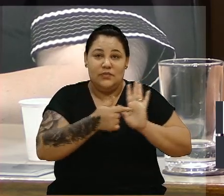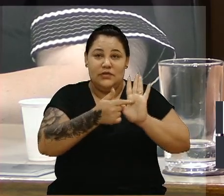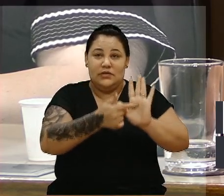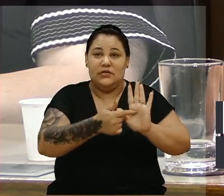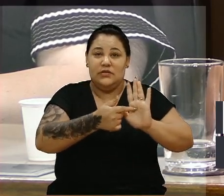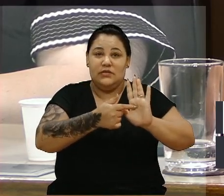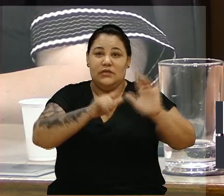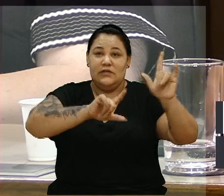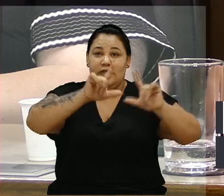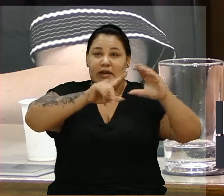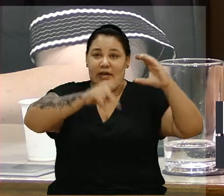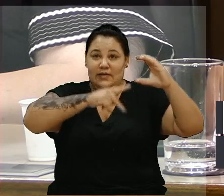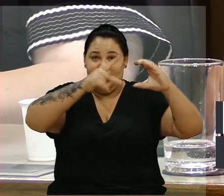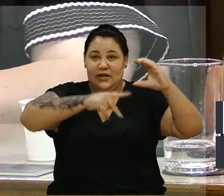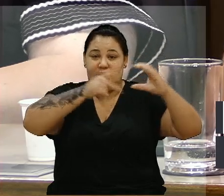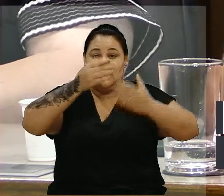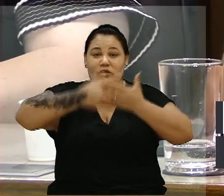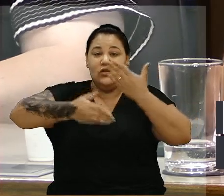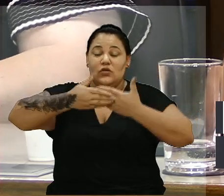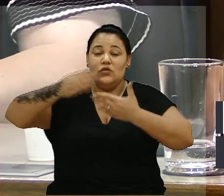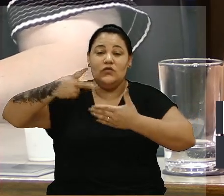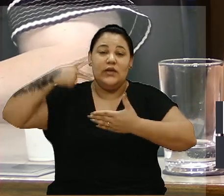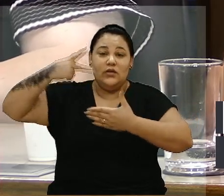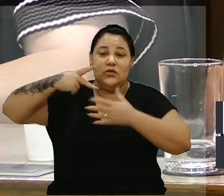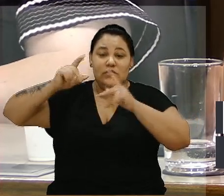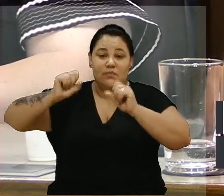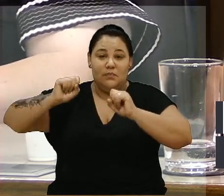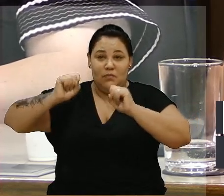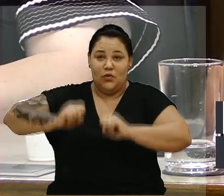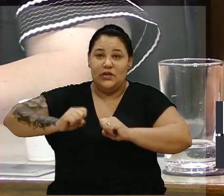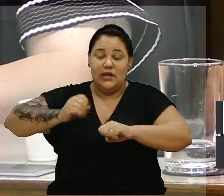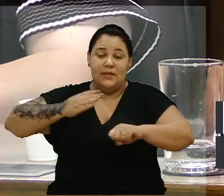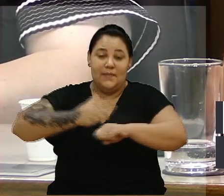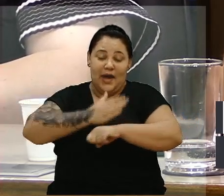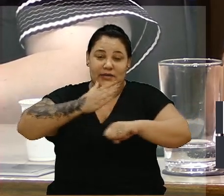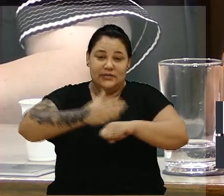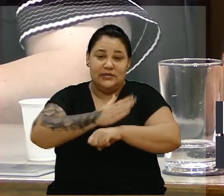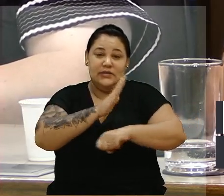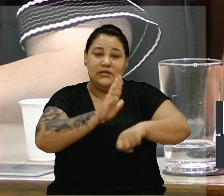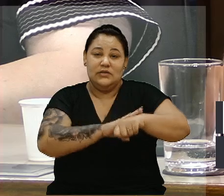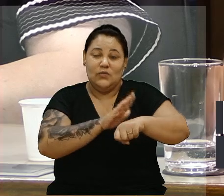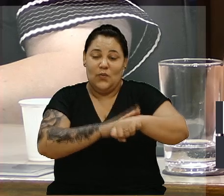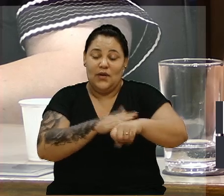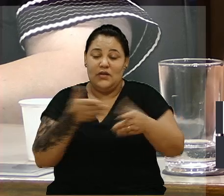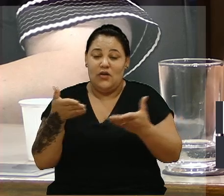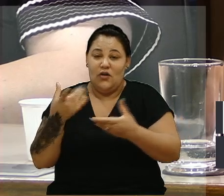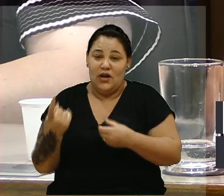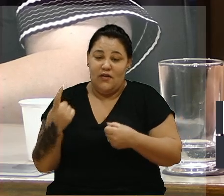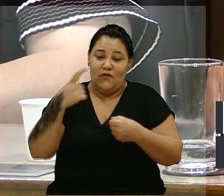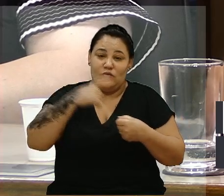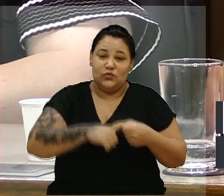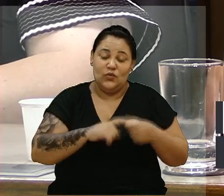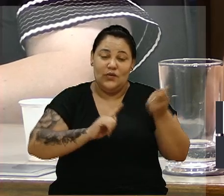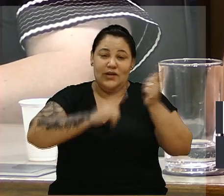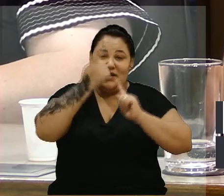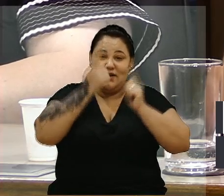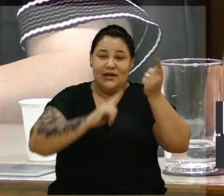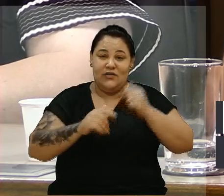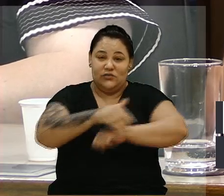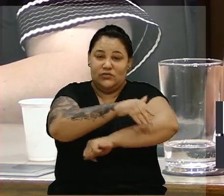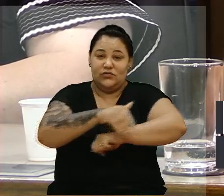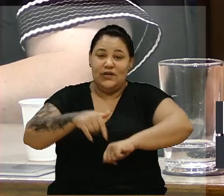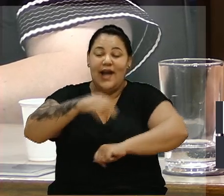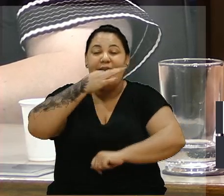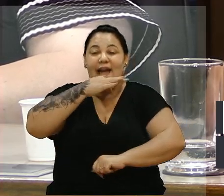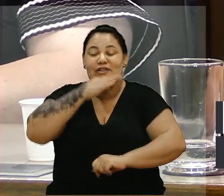Câmara, mas todos os vereadores poder participar, né, desse momento da volta do Carnaval de Rua em Caxias do Sul. E